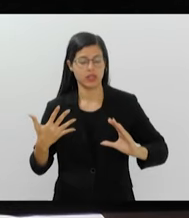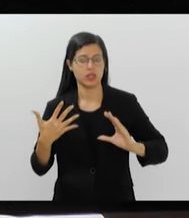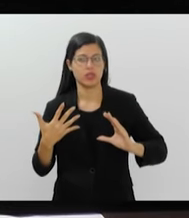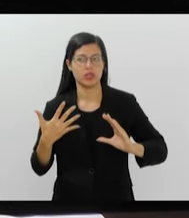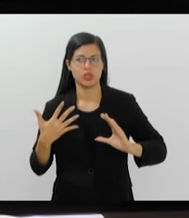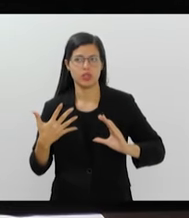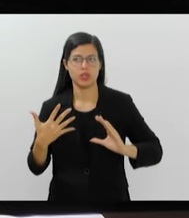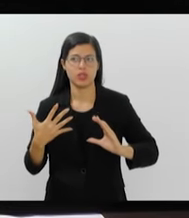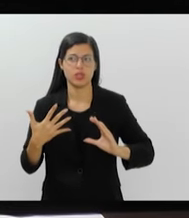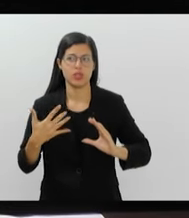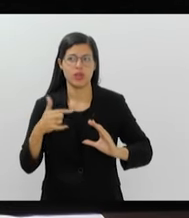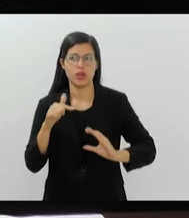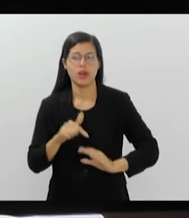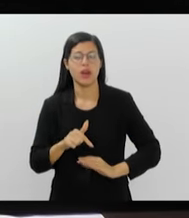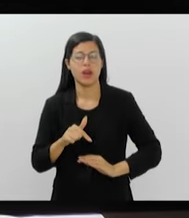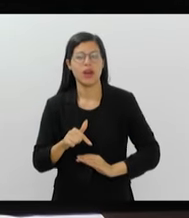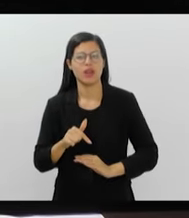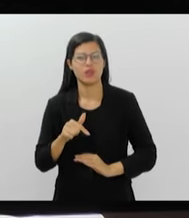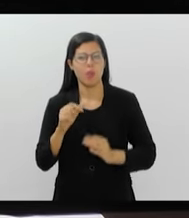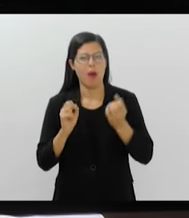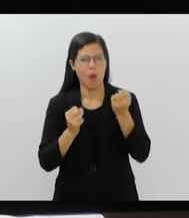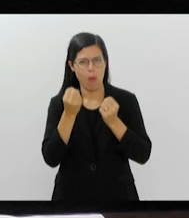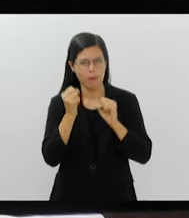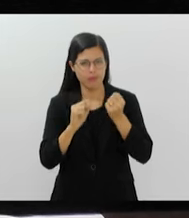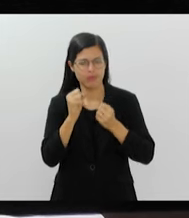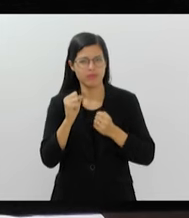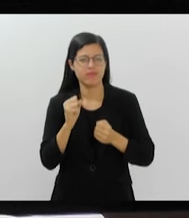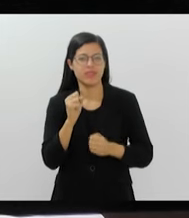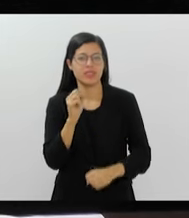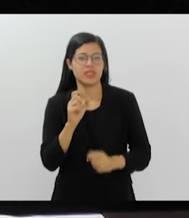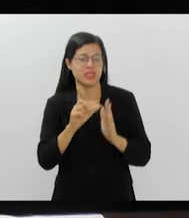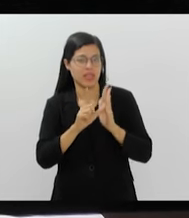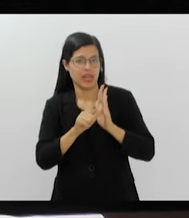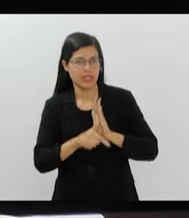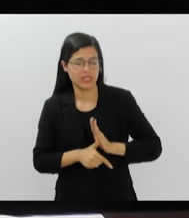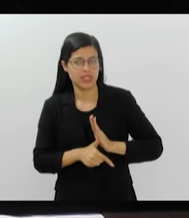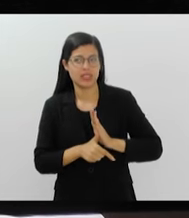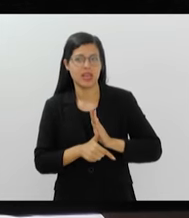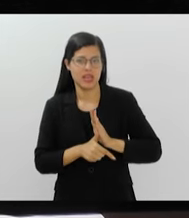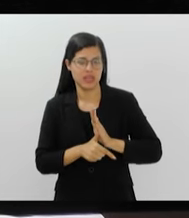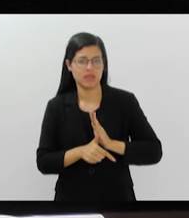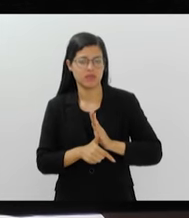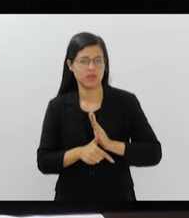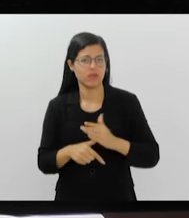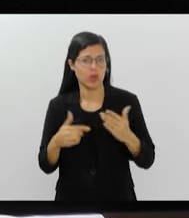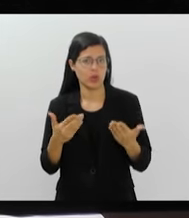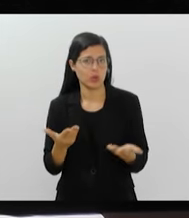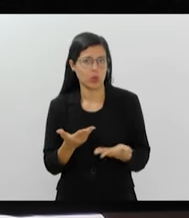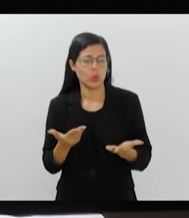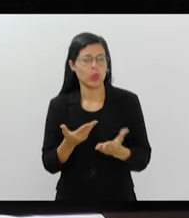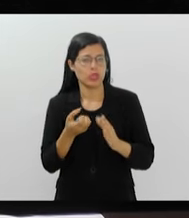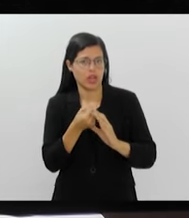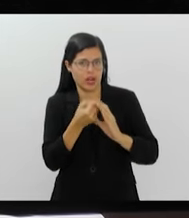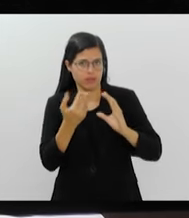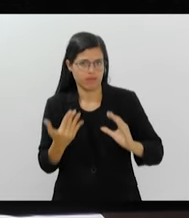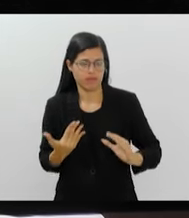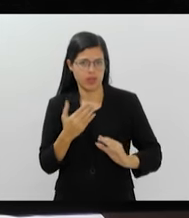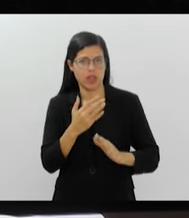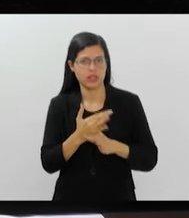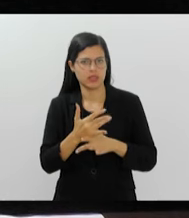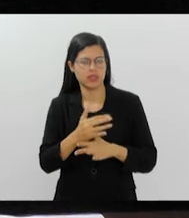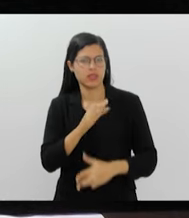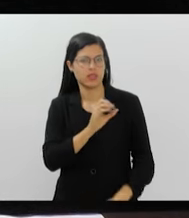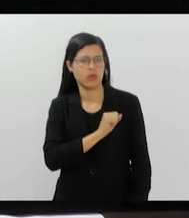presença de uma metropolização tardia e conservadora, deputado Luiz Paulo, que é o que hoje configura a cidade de São Gonçalo. São Gonçalo